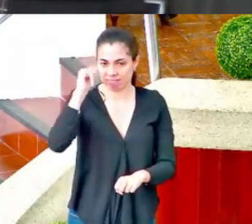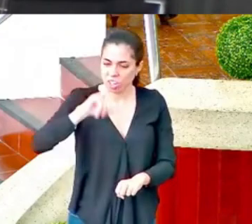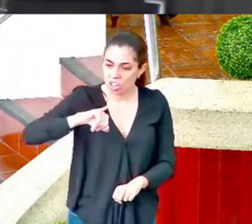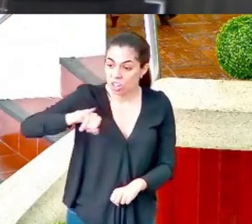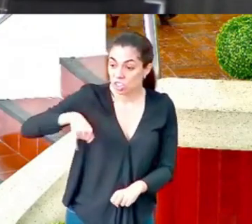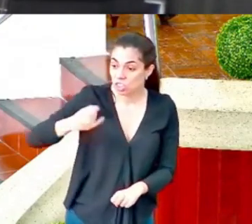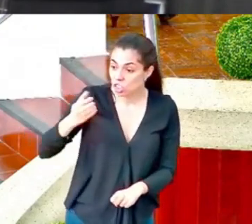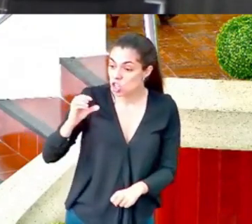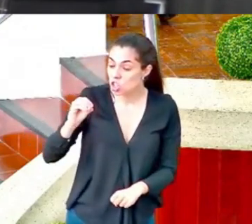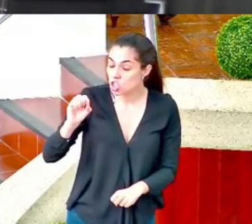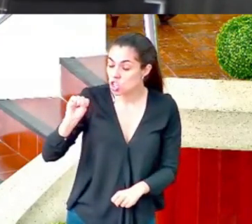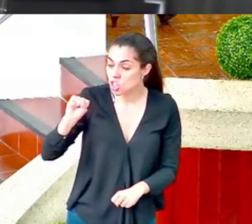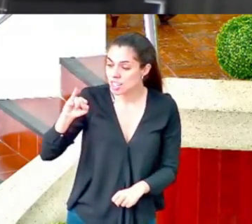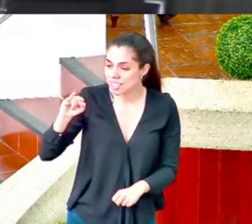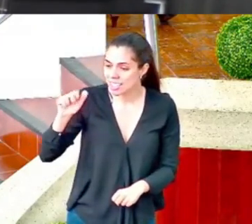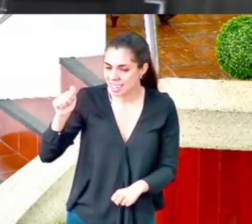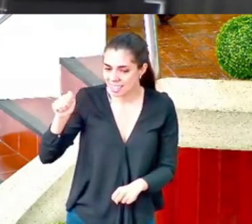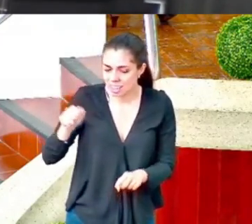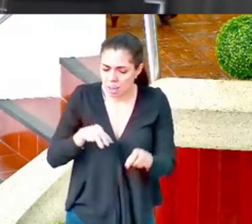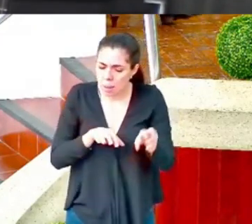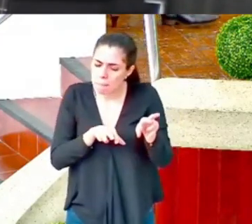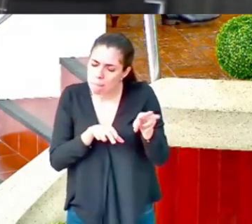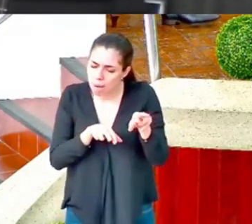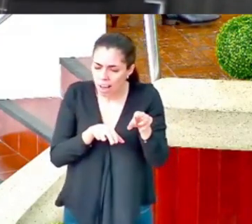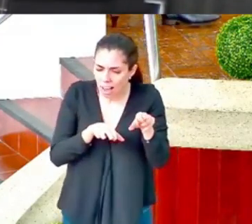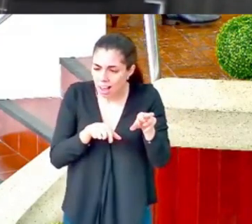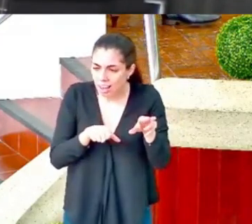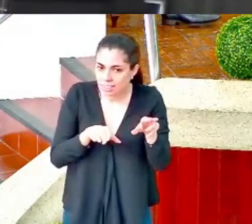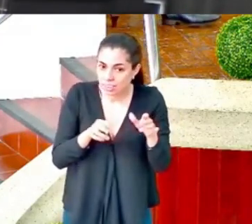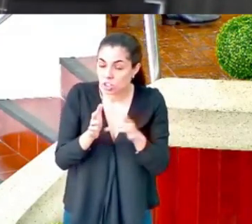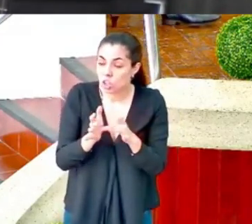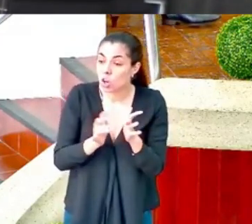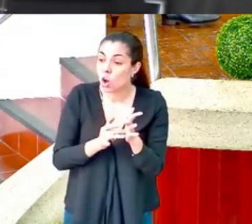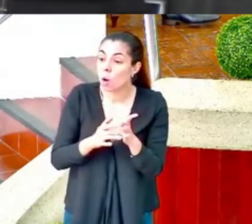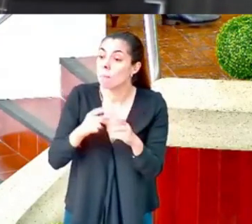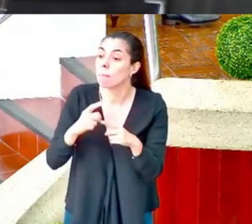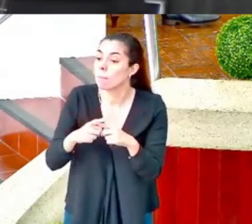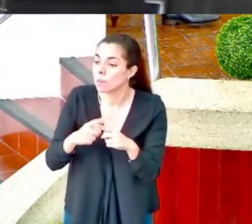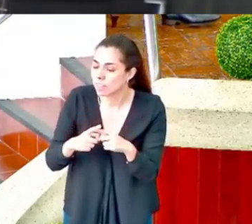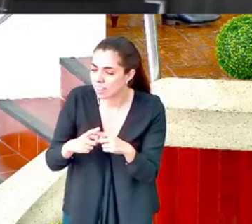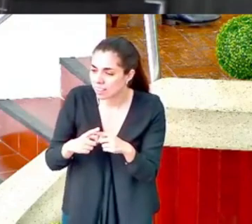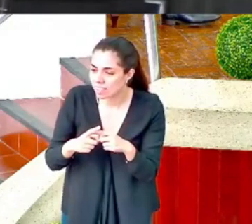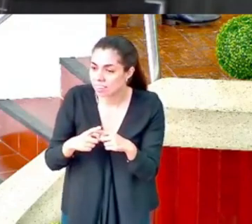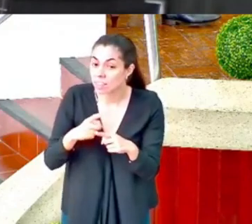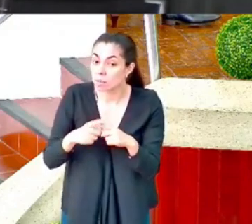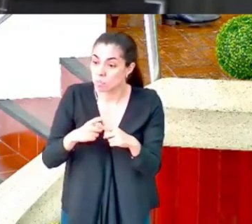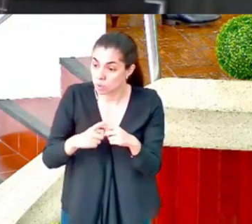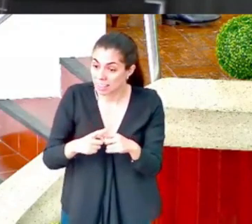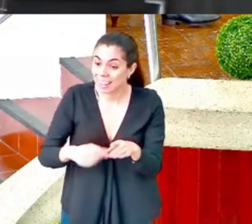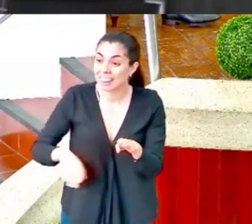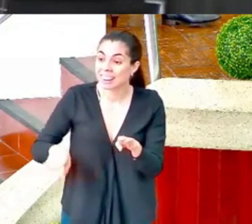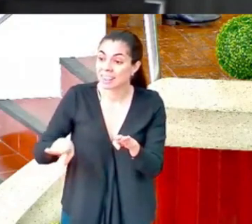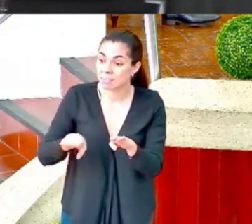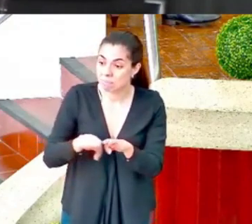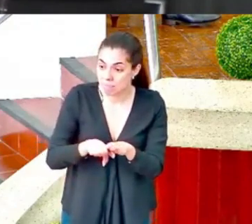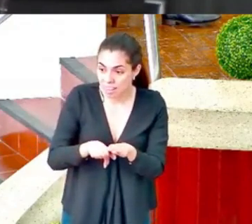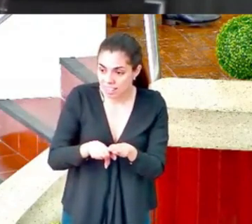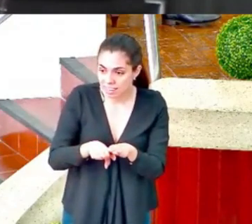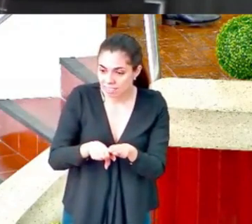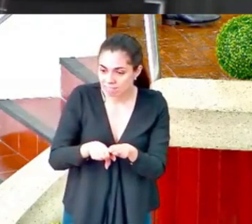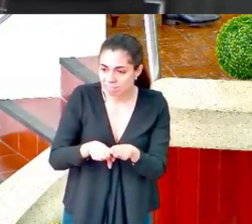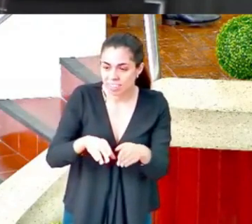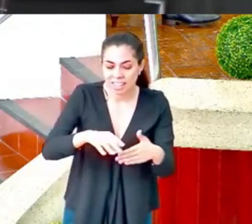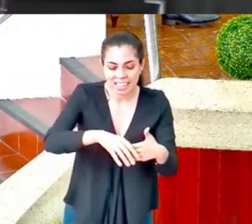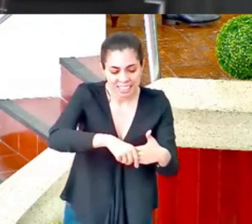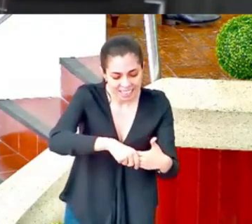uma tipificação. Ele aponta para o que seria o Rei dos Reis. Aliás, alguém já havia inclusive apontado a